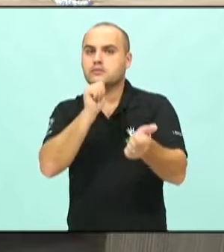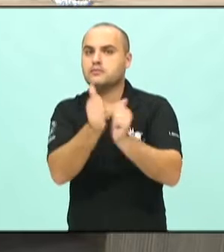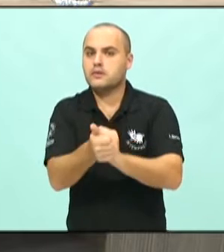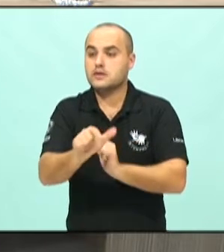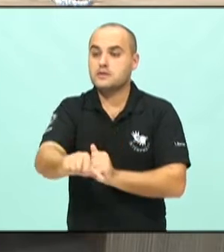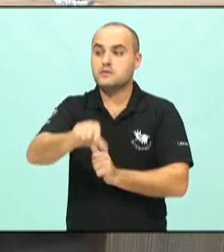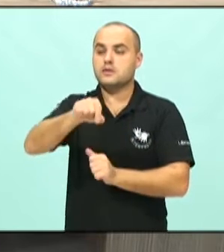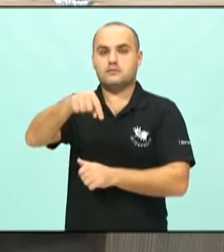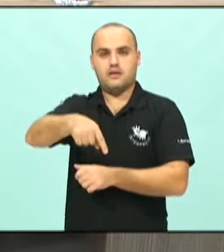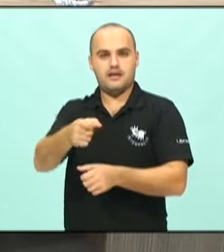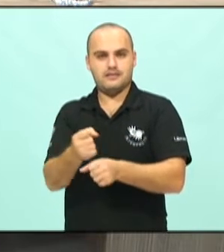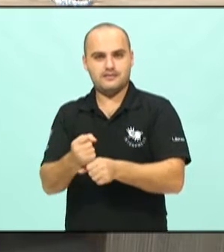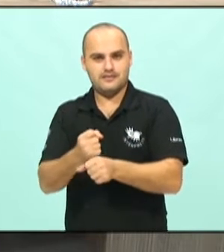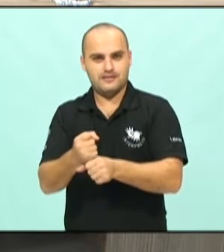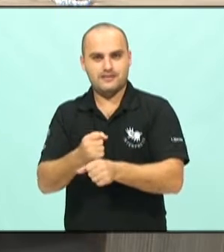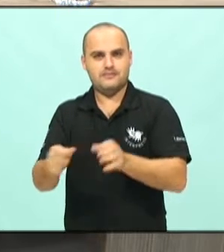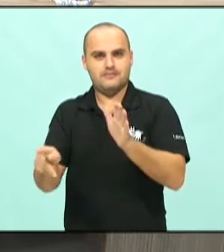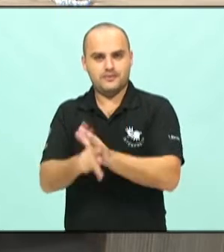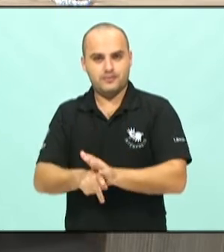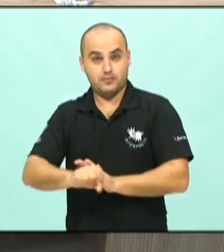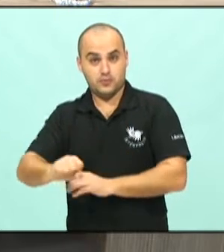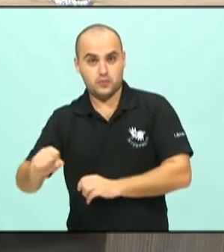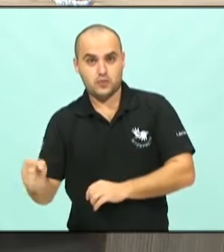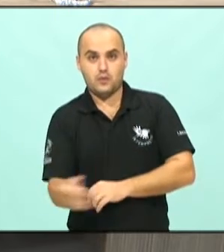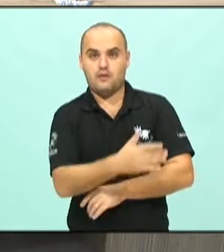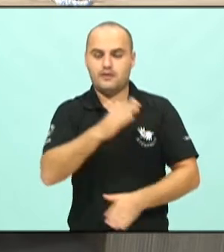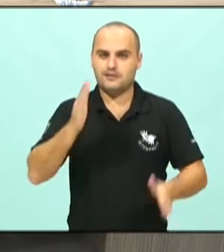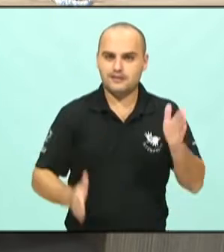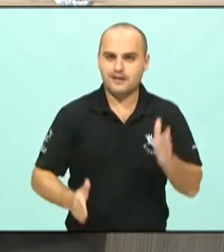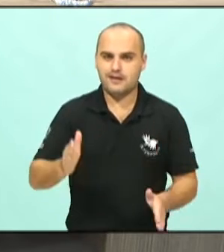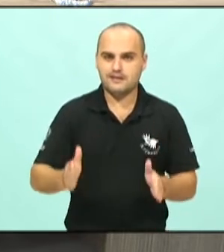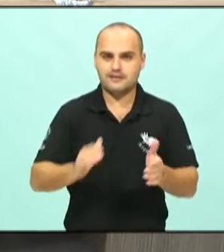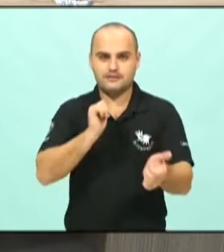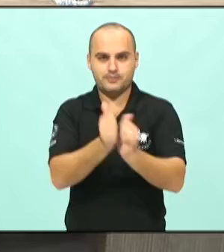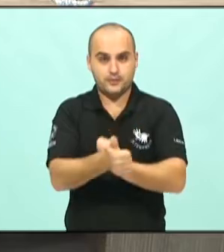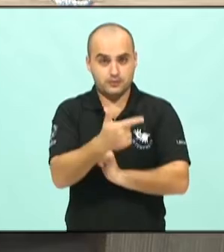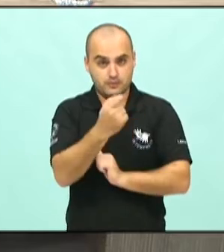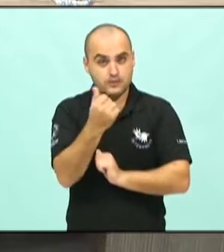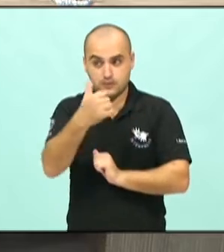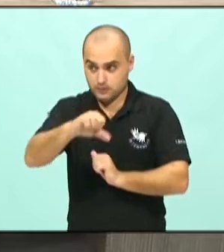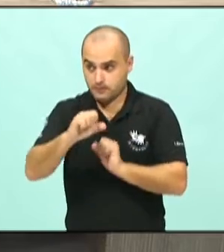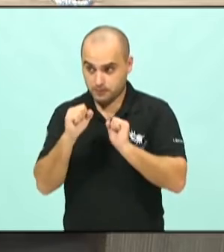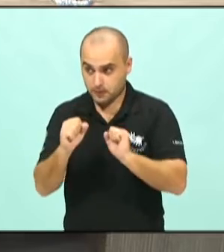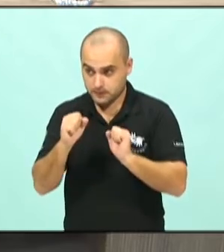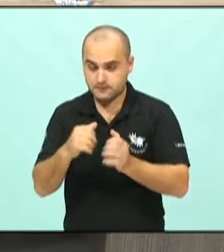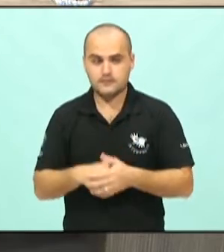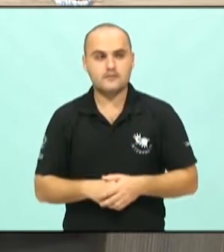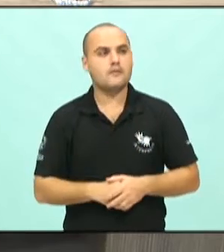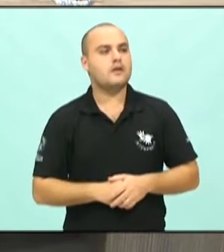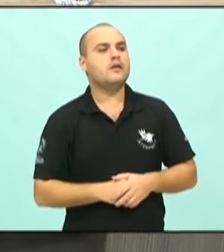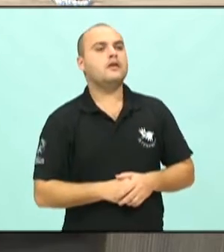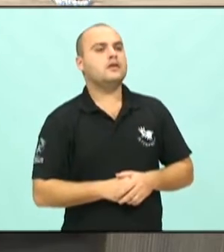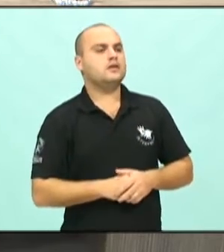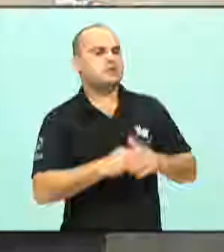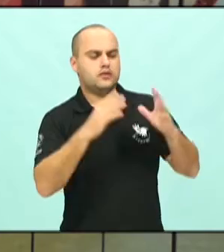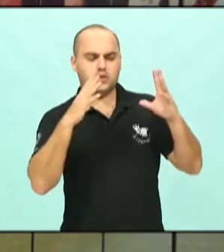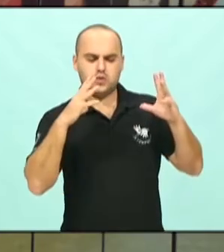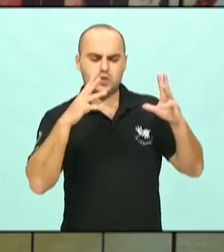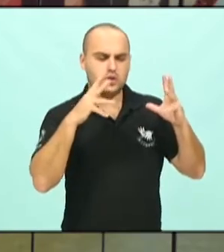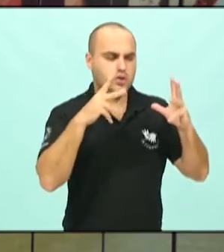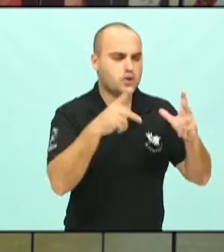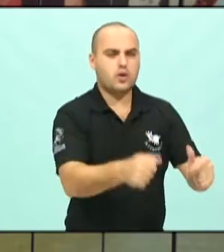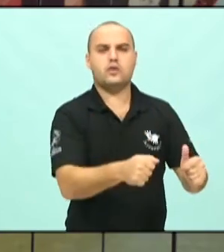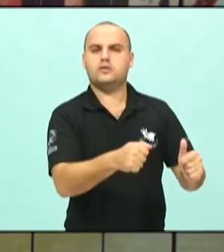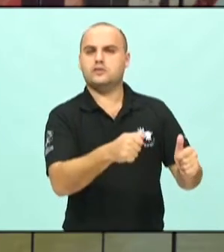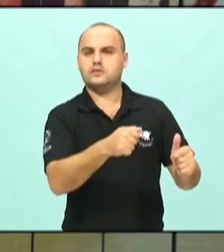para fazer parte desse programa Novos Talentos do Esporte 2019? Maurício, a gente não deixou nenhuma modalidade de